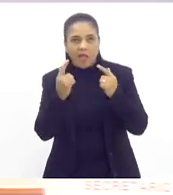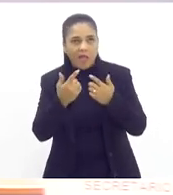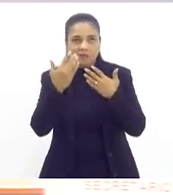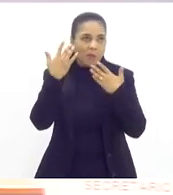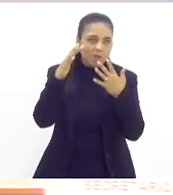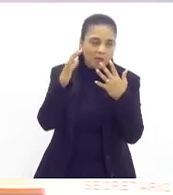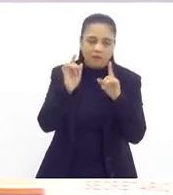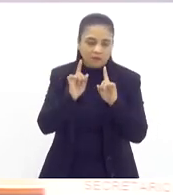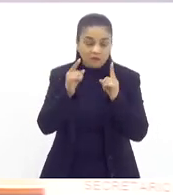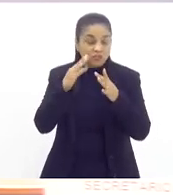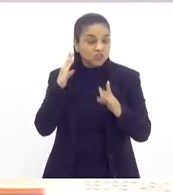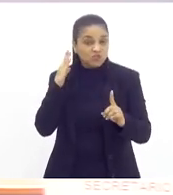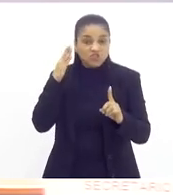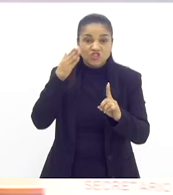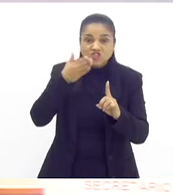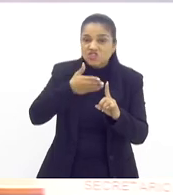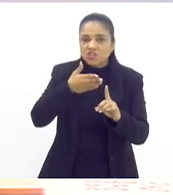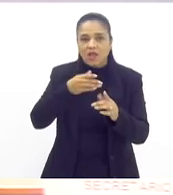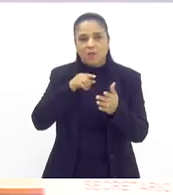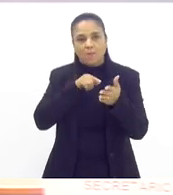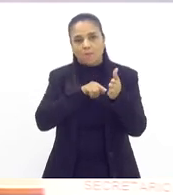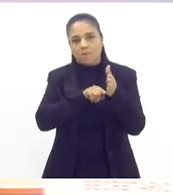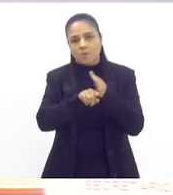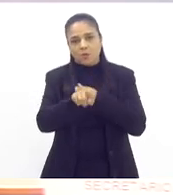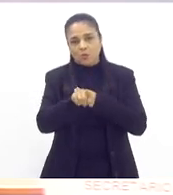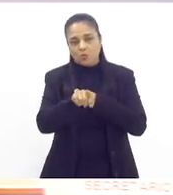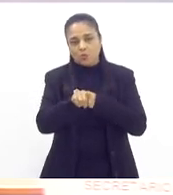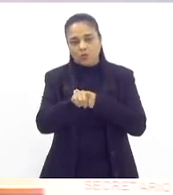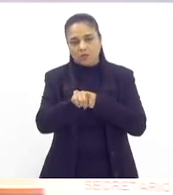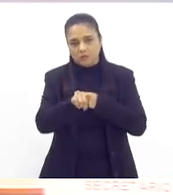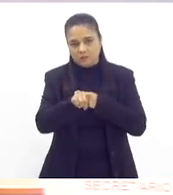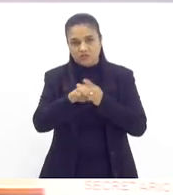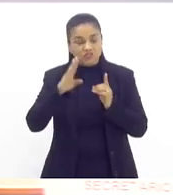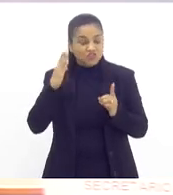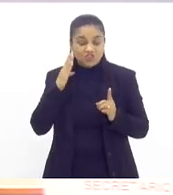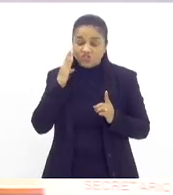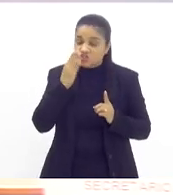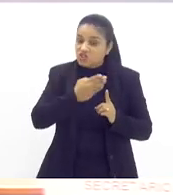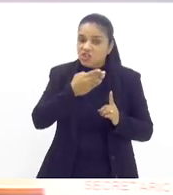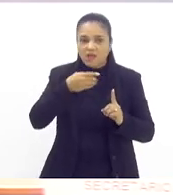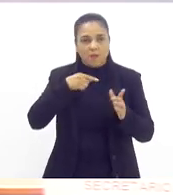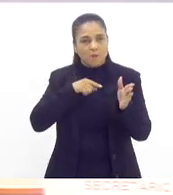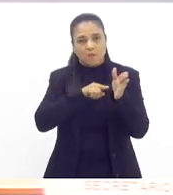direto na pergunta, porque a gente tira um tempo enorme. Né?